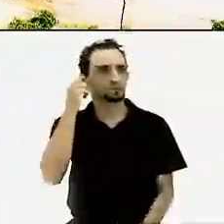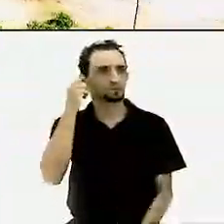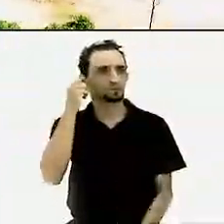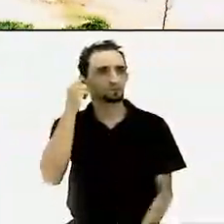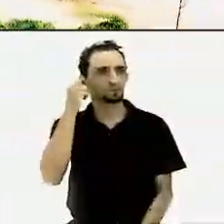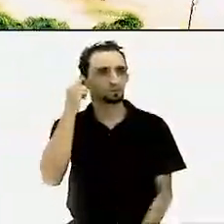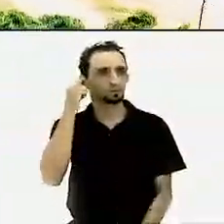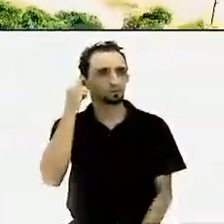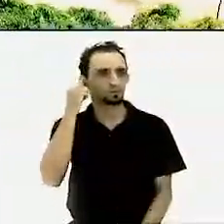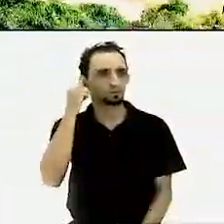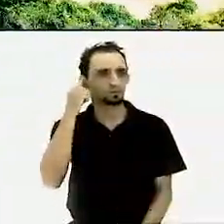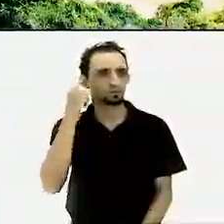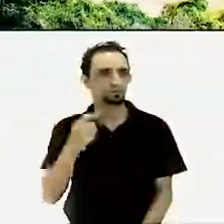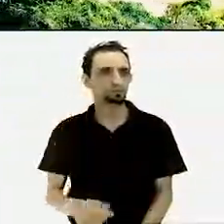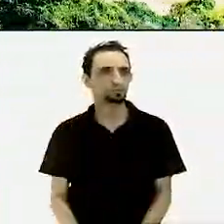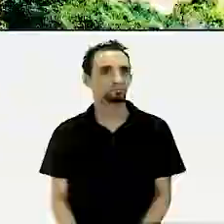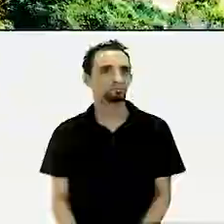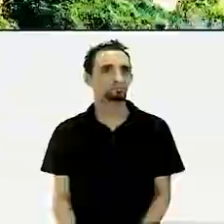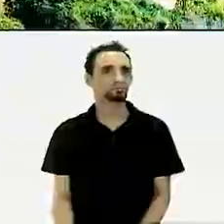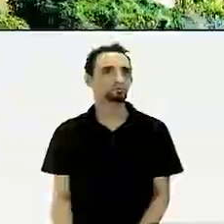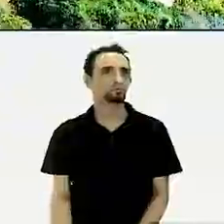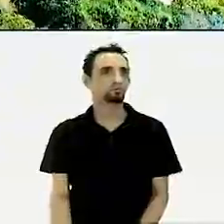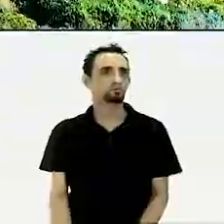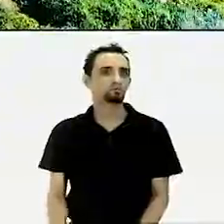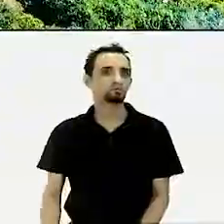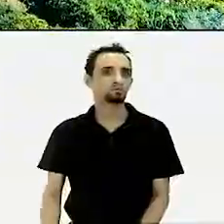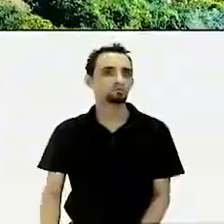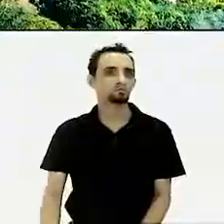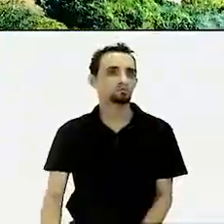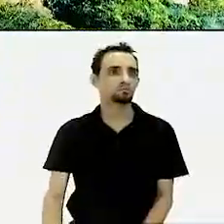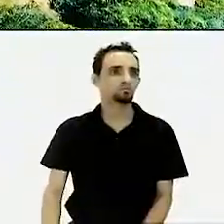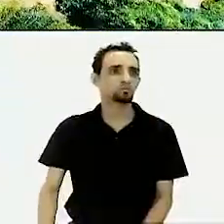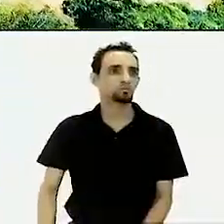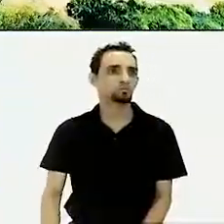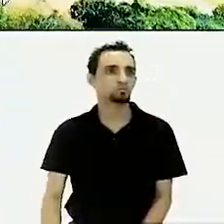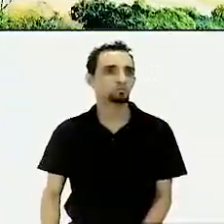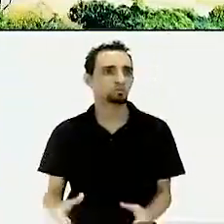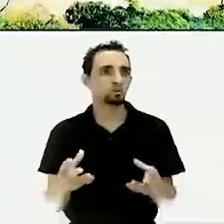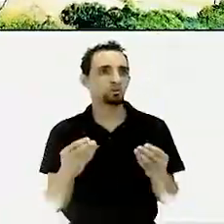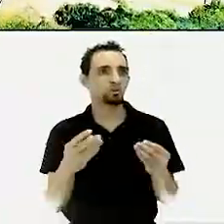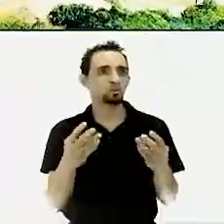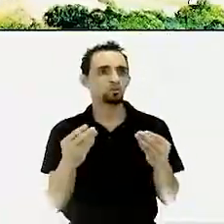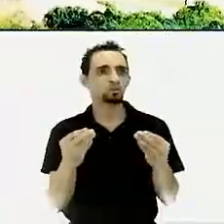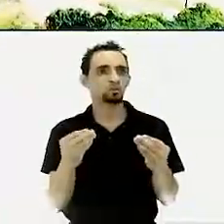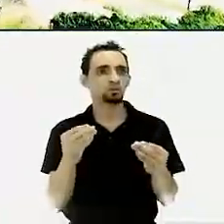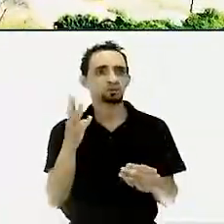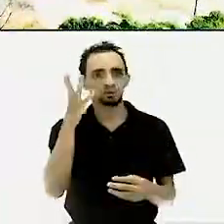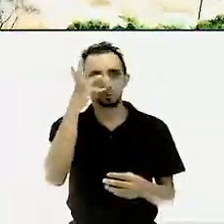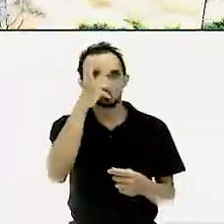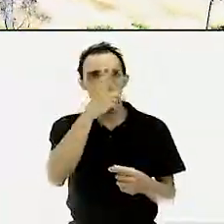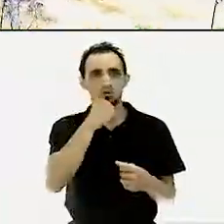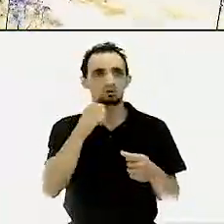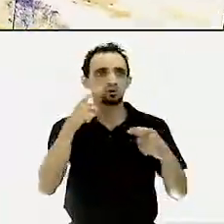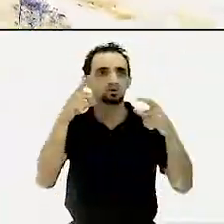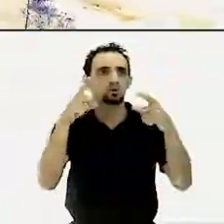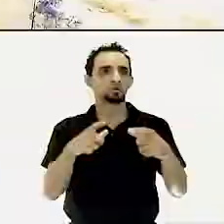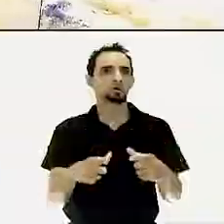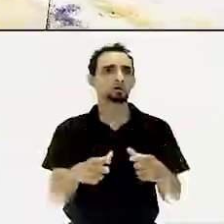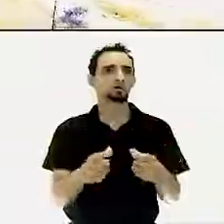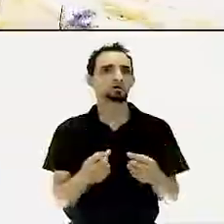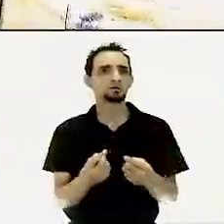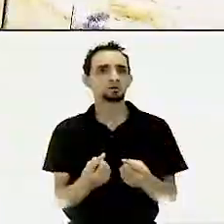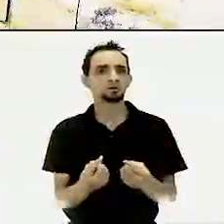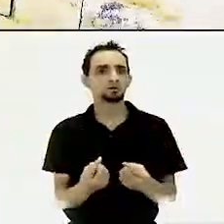Adão? Teve a reunião anteontem, né? Vai ser feito os campeonatos já, e esse será o campo principal, esse e o Jardim Cruzeiro, para